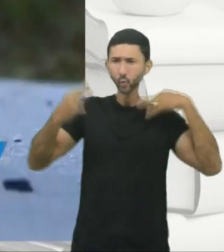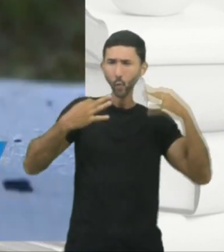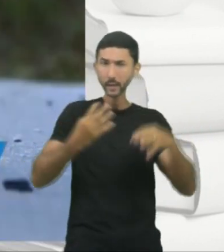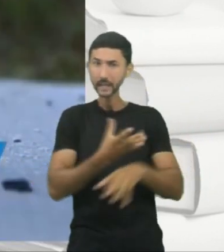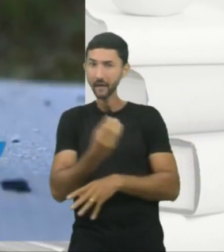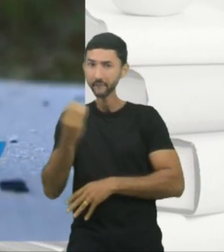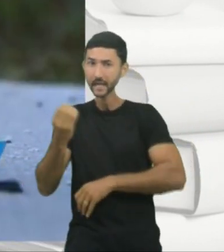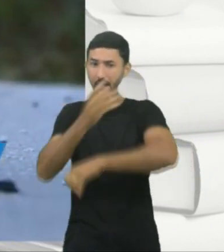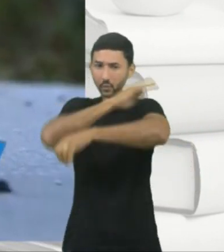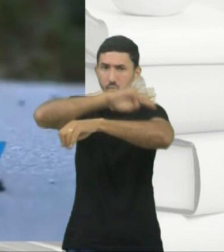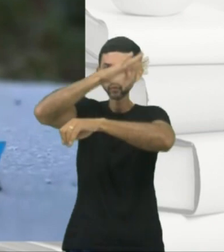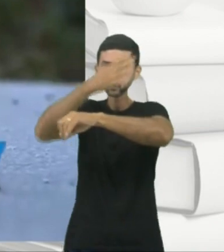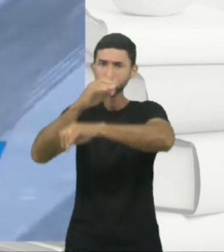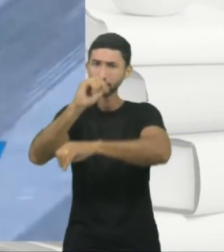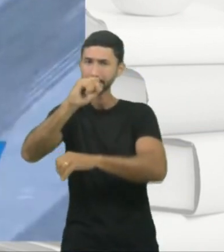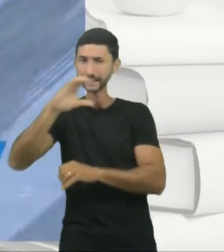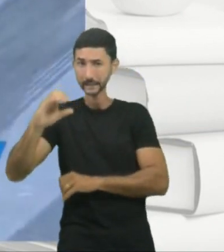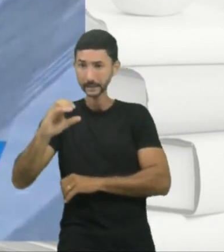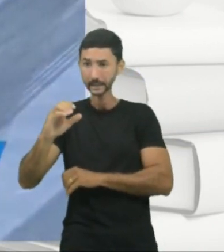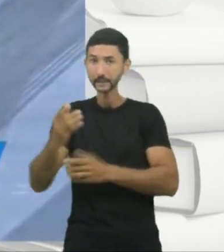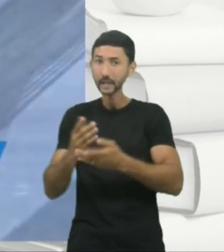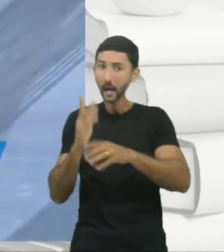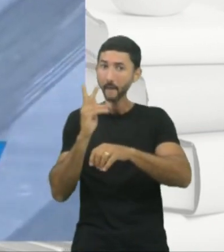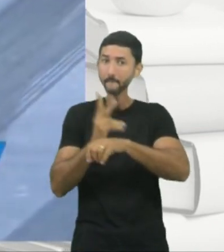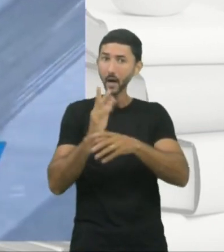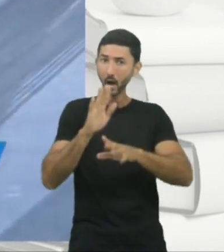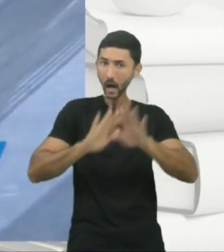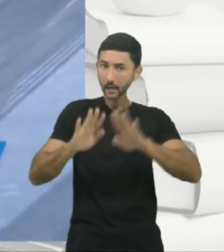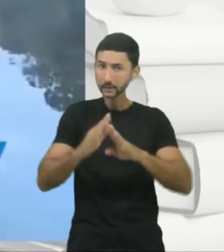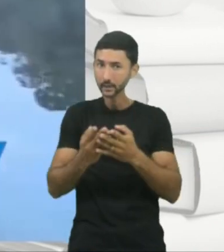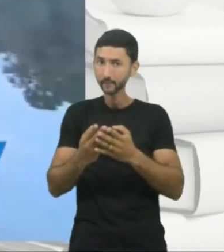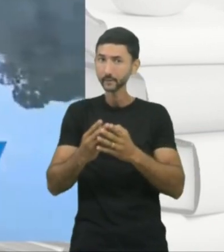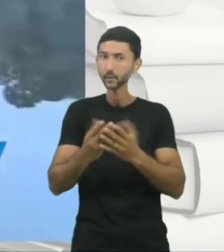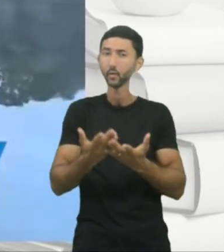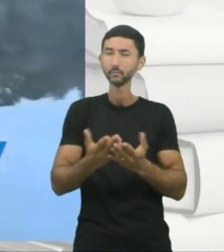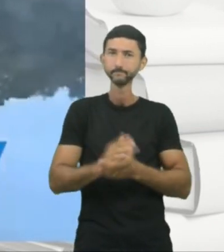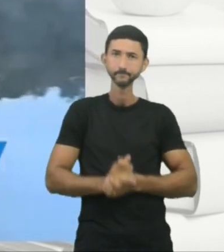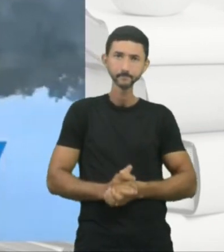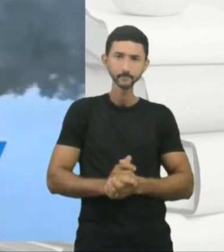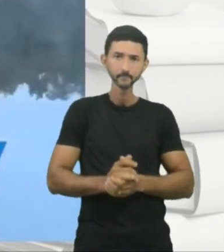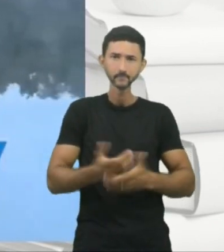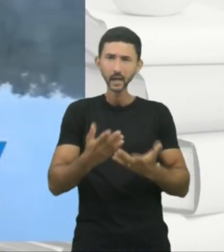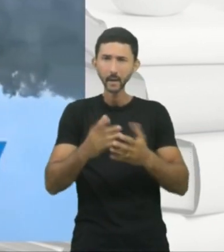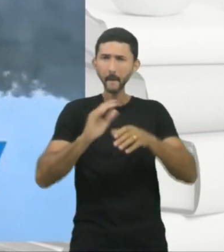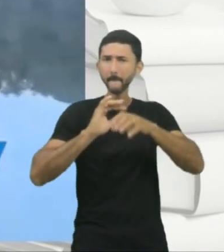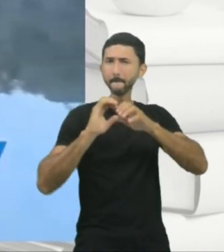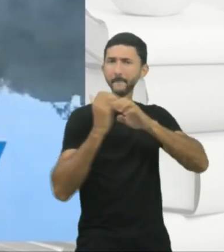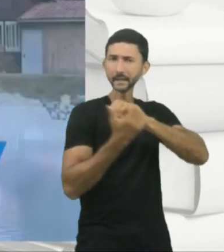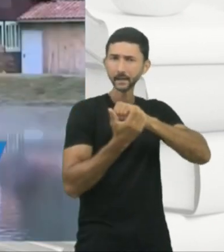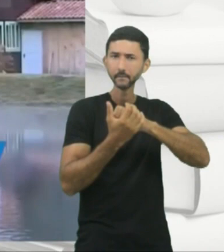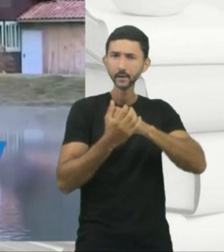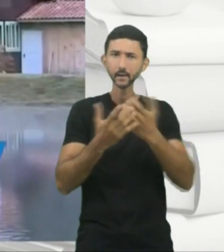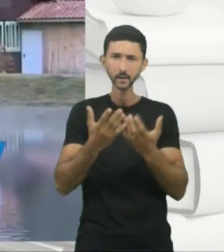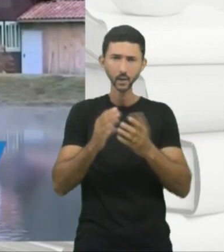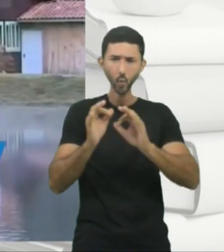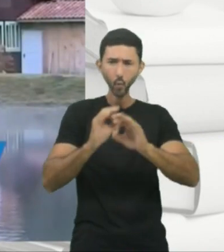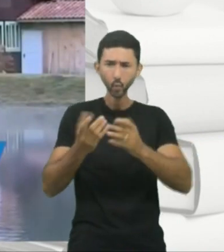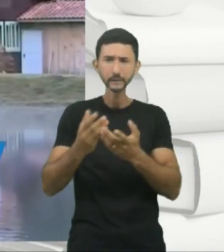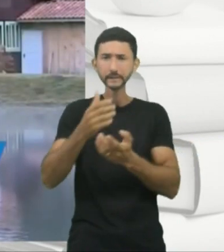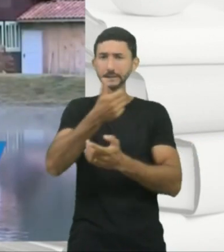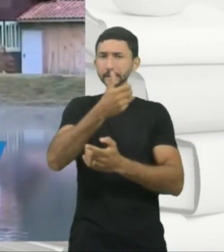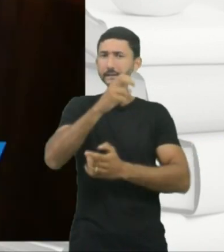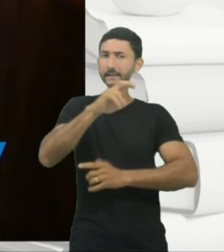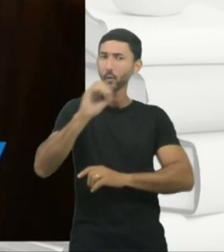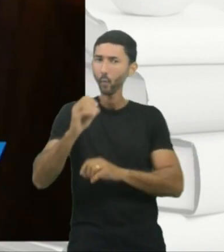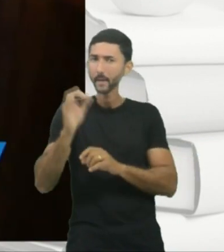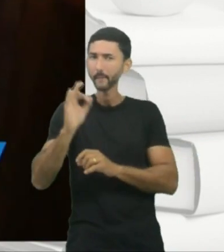Serra Catarinense se tiverem reserva de hospedagem. Por causa da pandemia, os hotéis e pousadas funcionam com apenas 50%